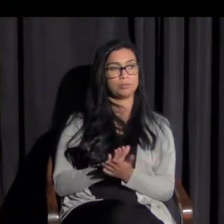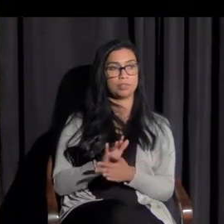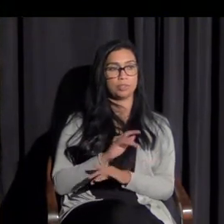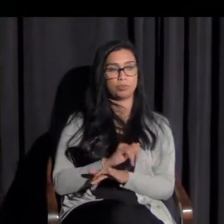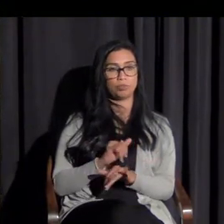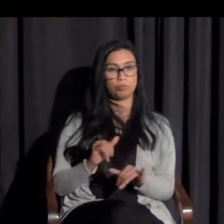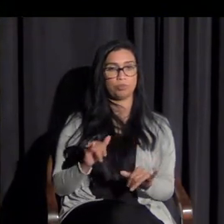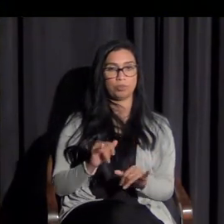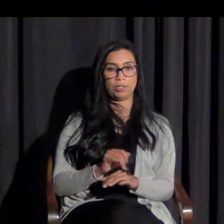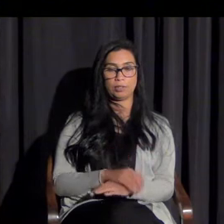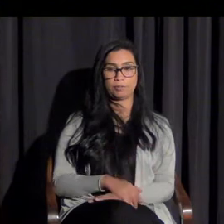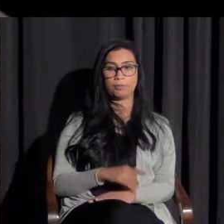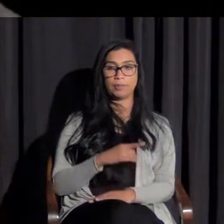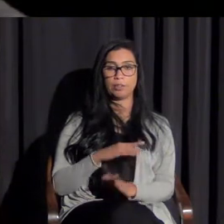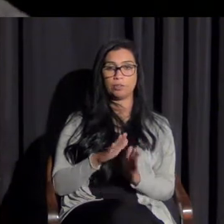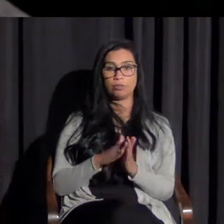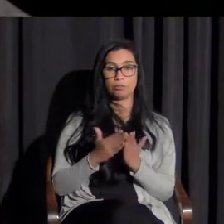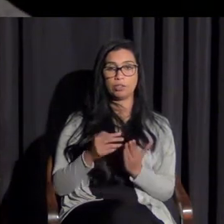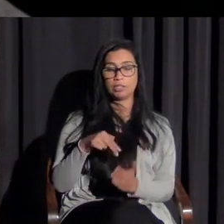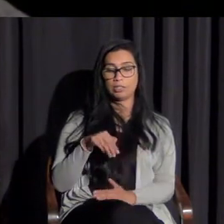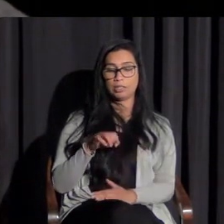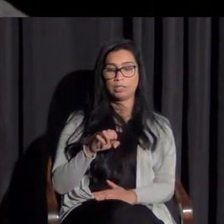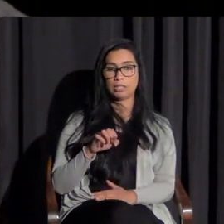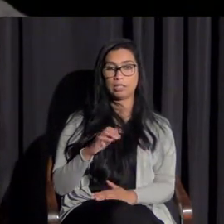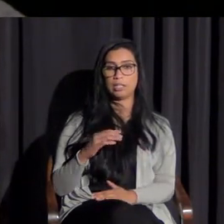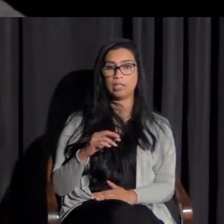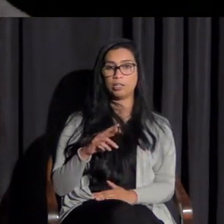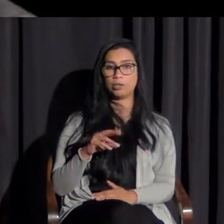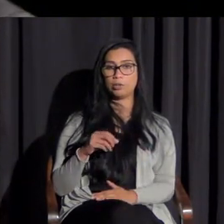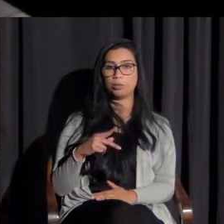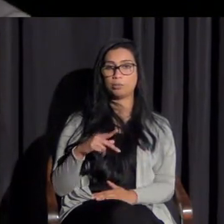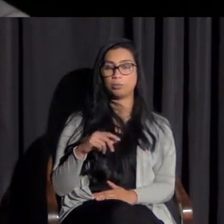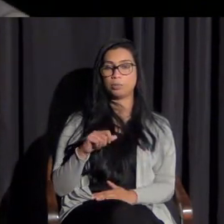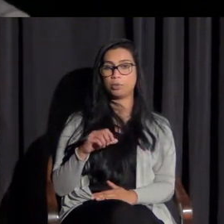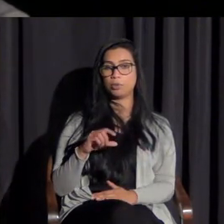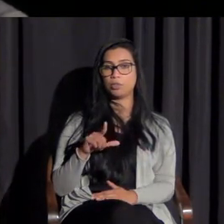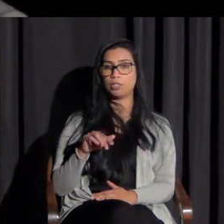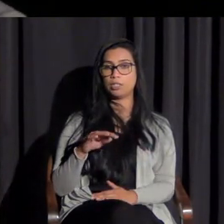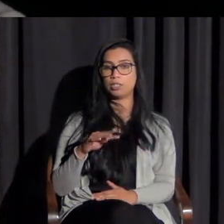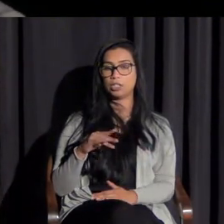é um livro chamado Necropolítica e as Crianças Negras, que foi